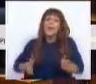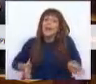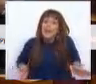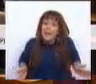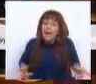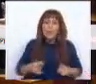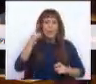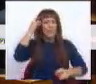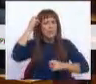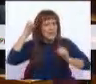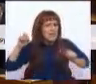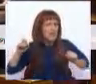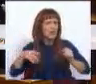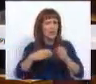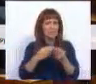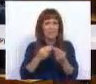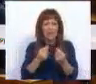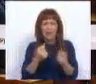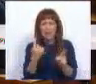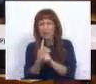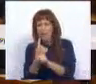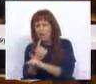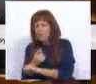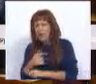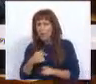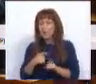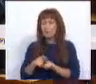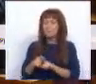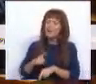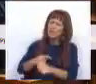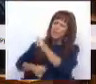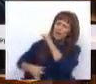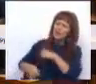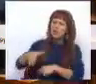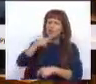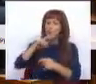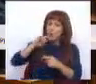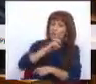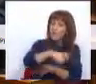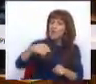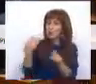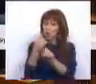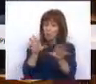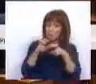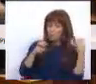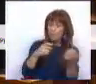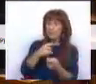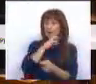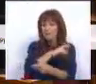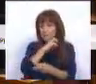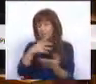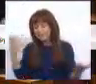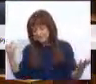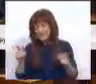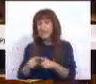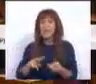pondrasse sobre uma série de matérias que foram em tempo assinaladas por vários grupos parlamentares. É claro